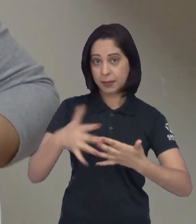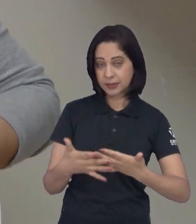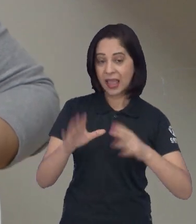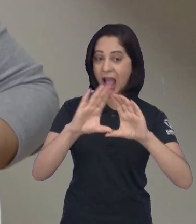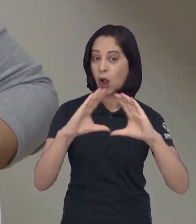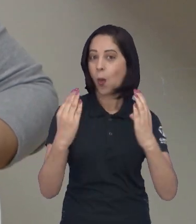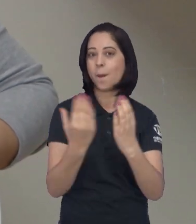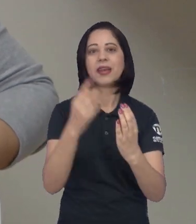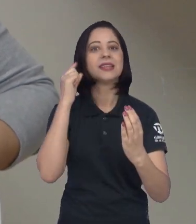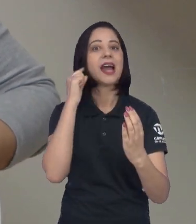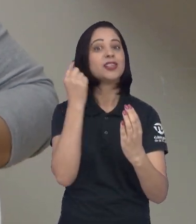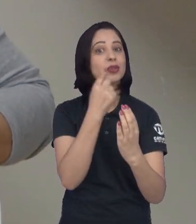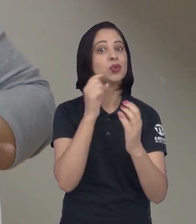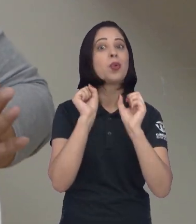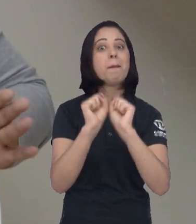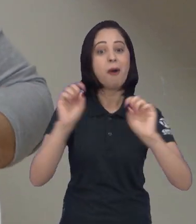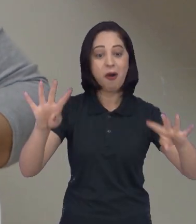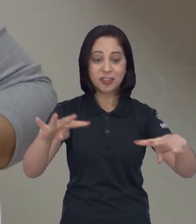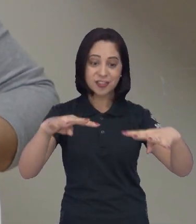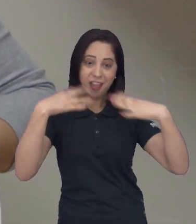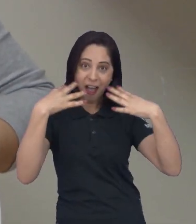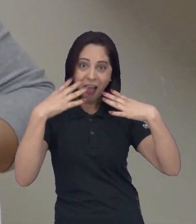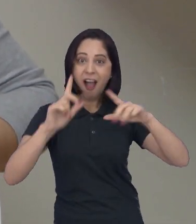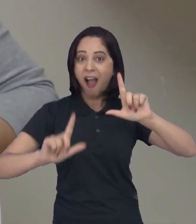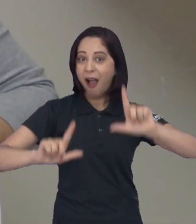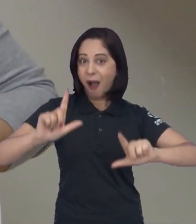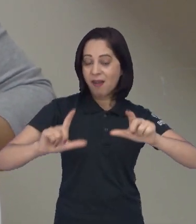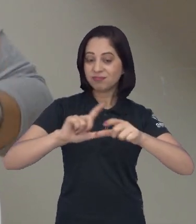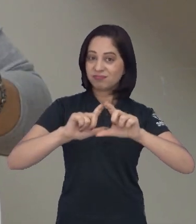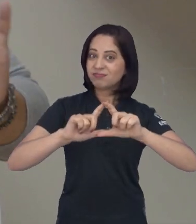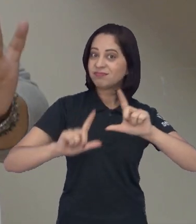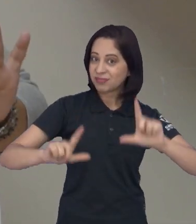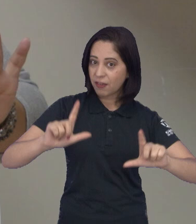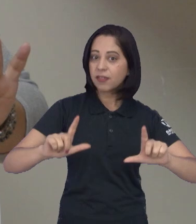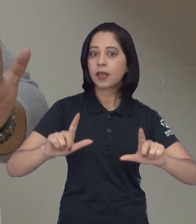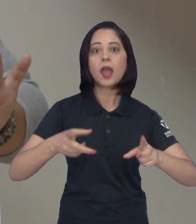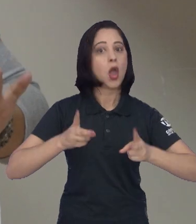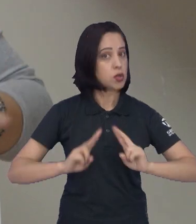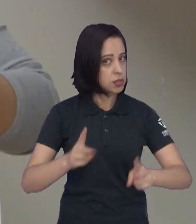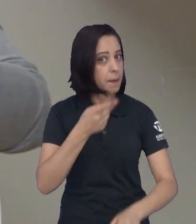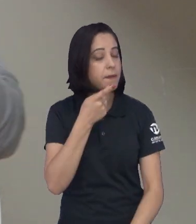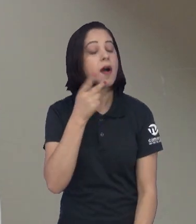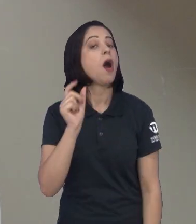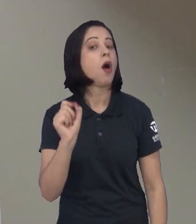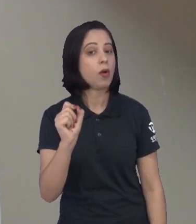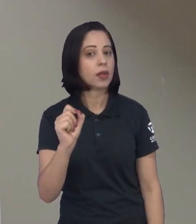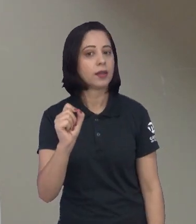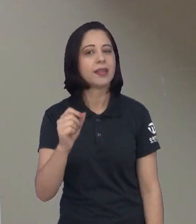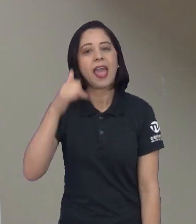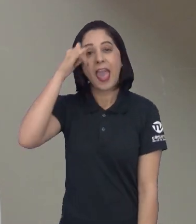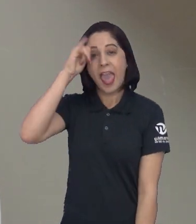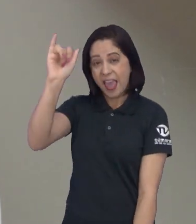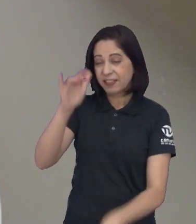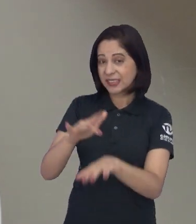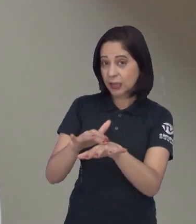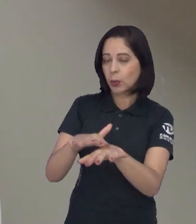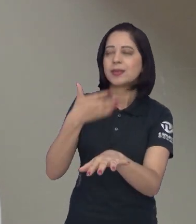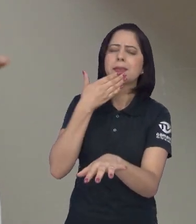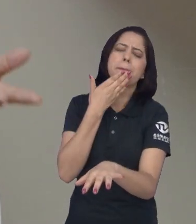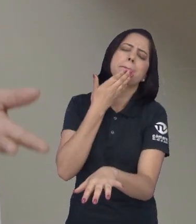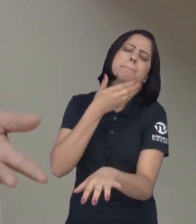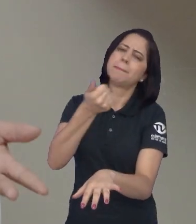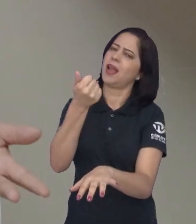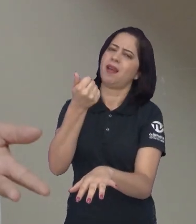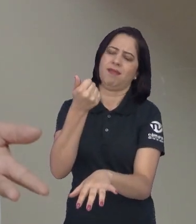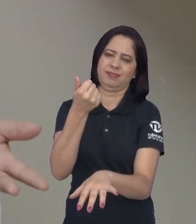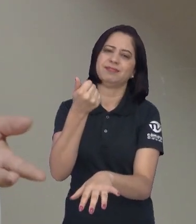comunidade surda tem acesso a toda a programação da TV Câmara eu sempre falo aqui prevenir é muito melhor